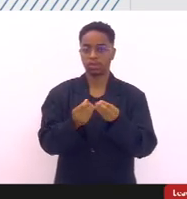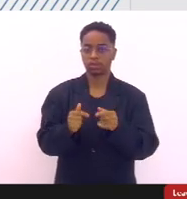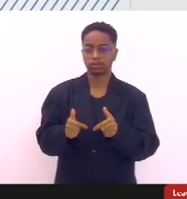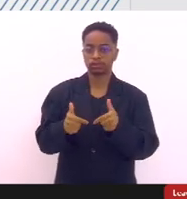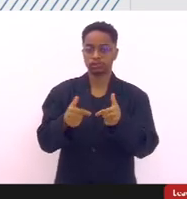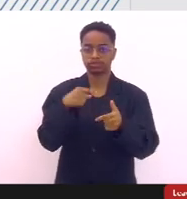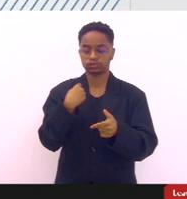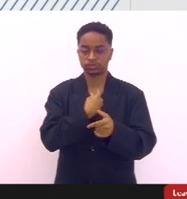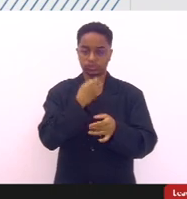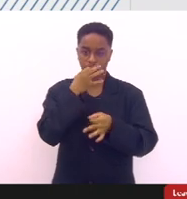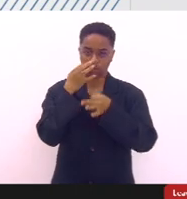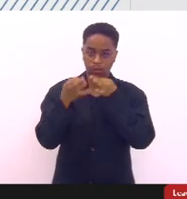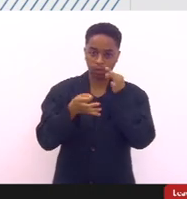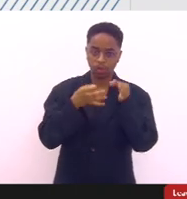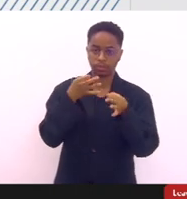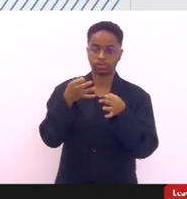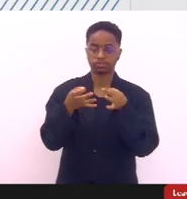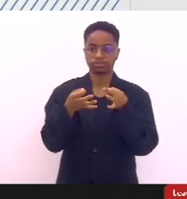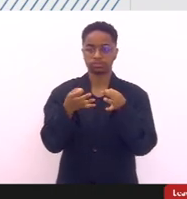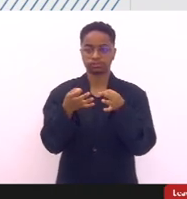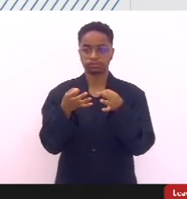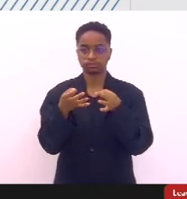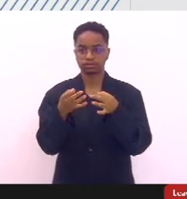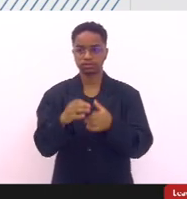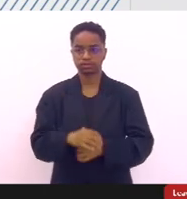comentar aqui em algumas linhas